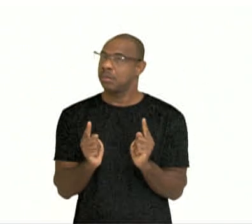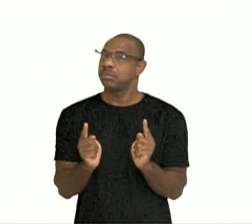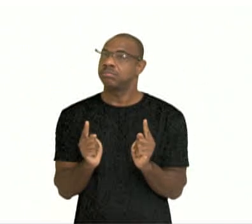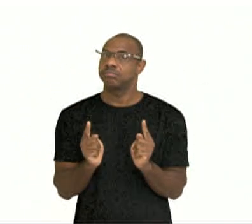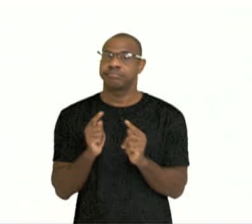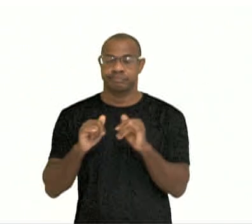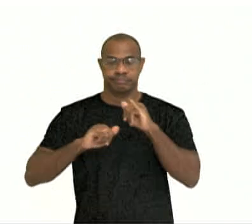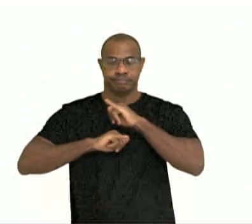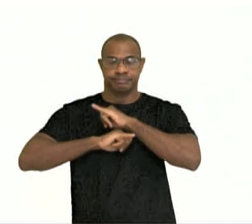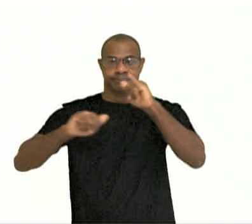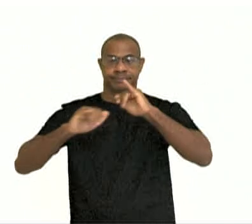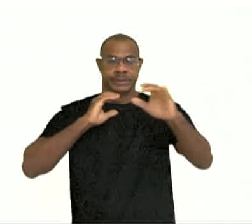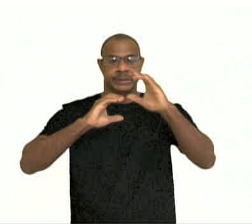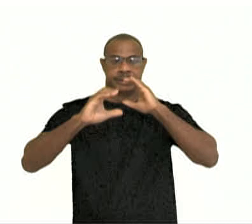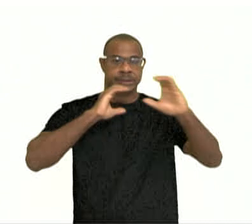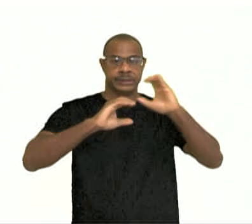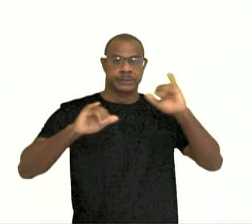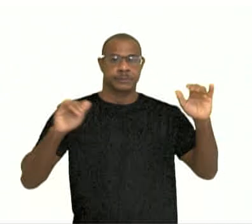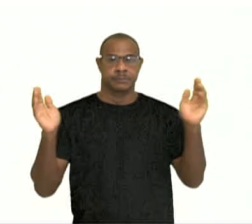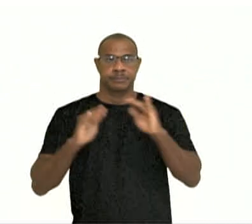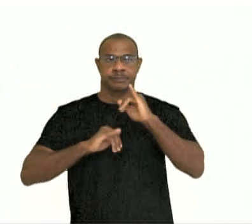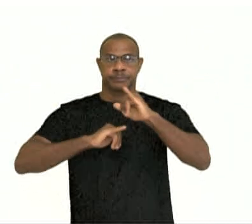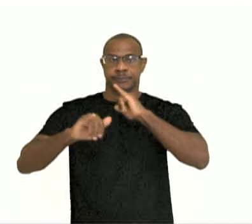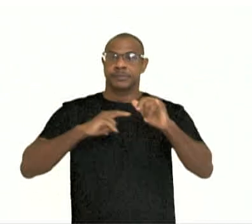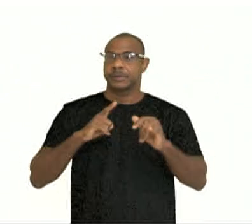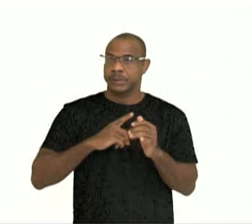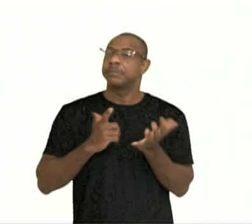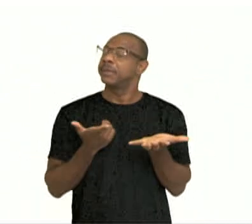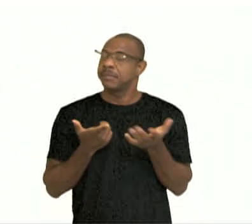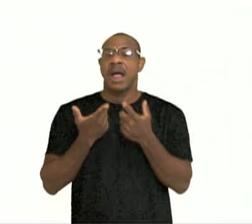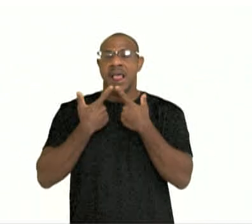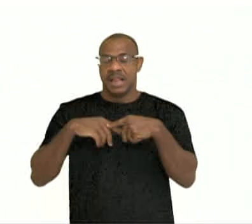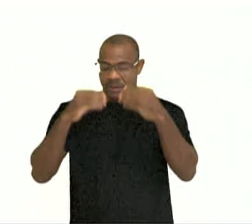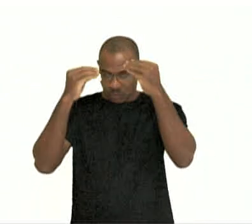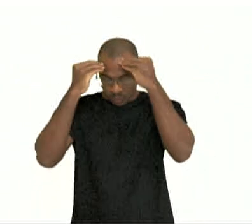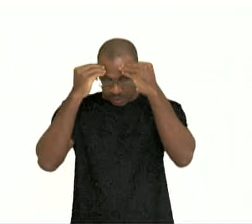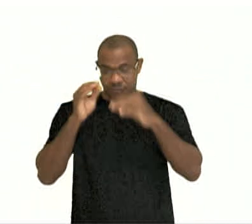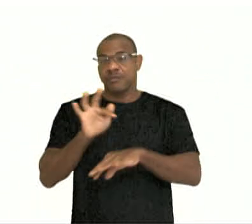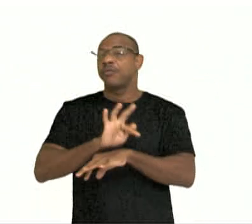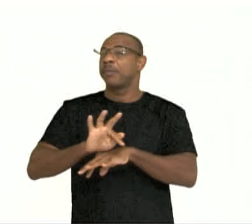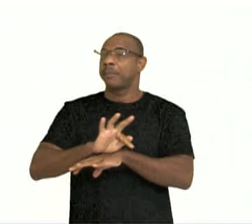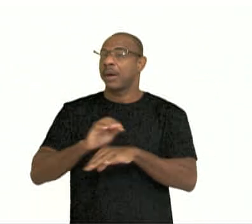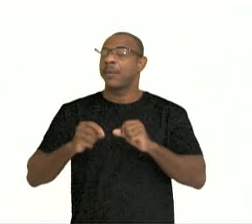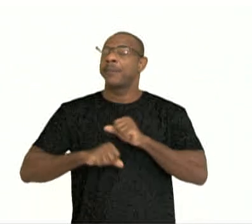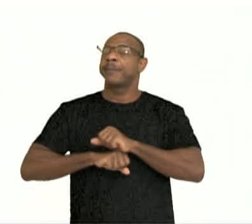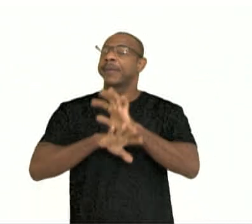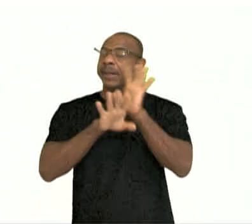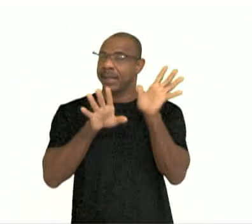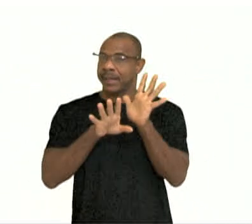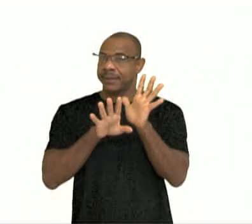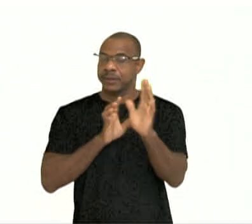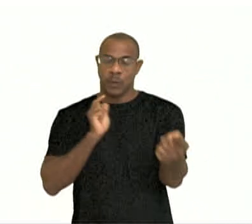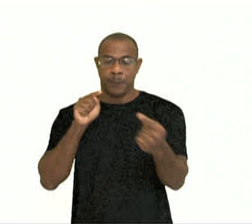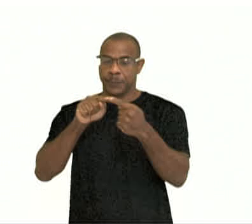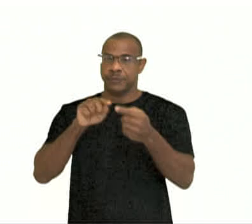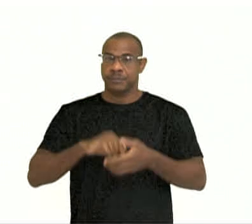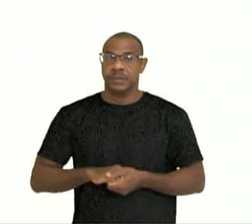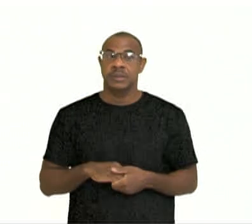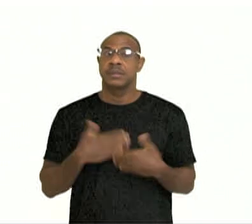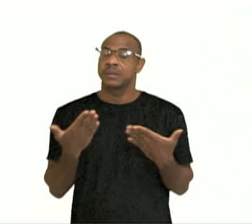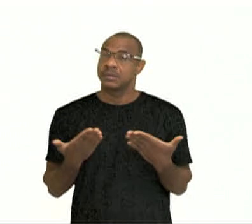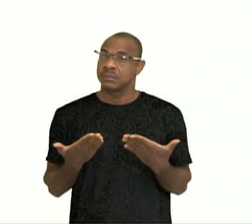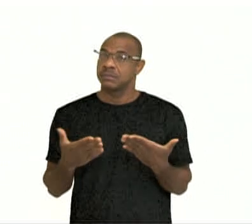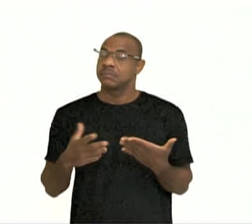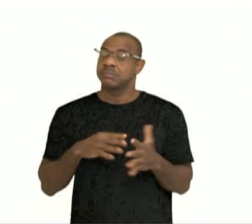meios de comunicação, tem que ter uma linguagem formal, clara e objetiva, né? Textos com